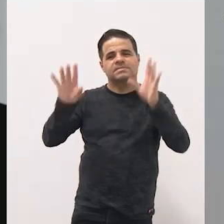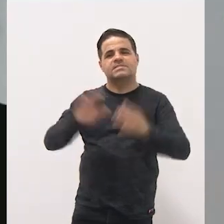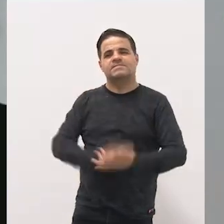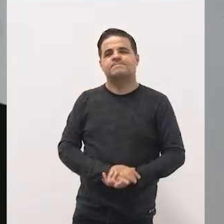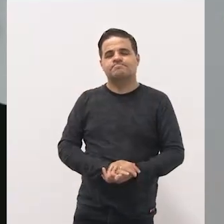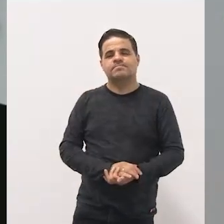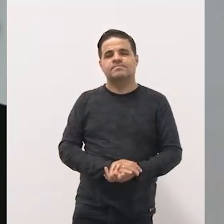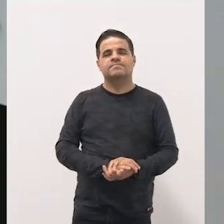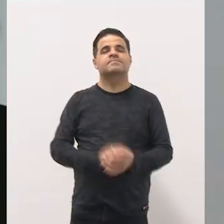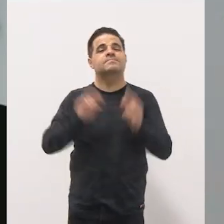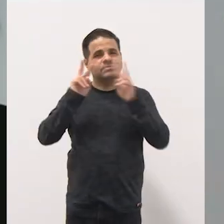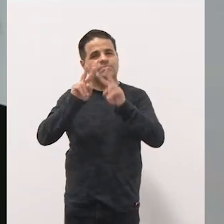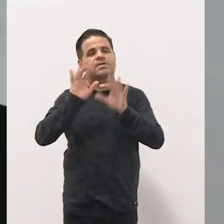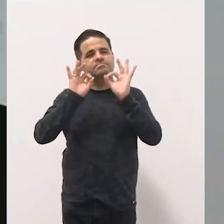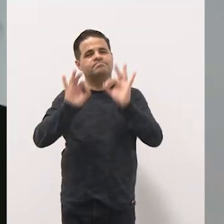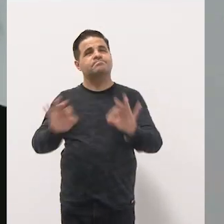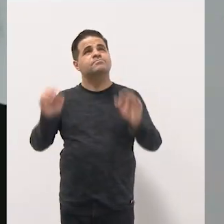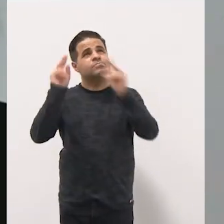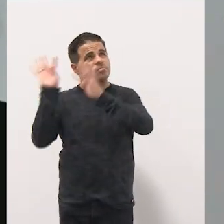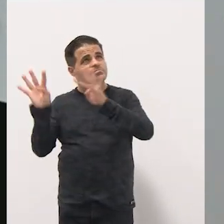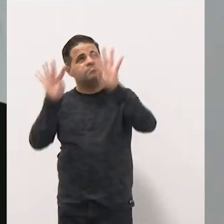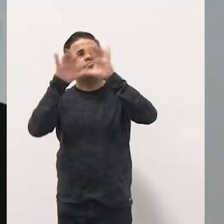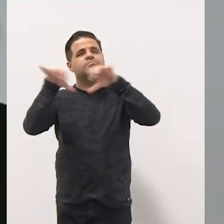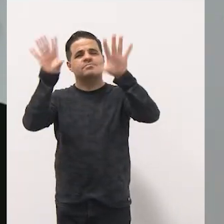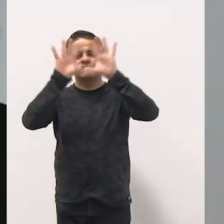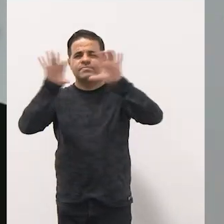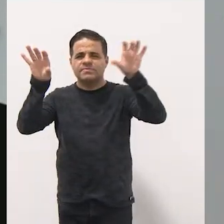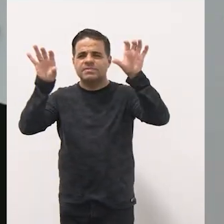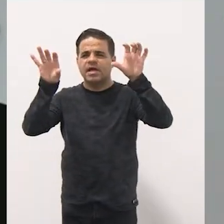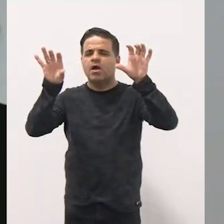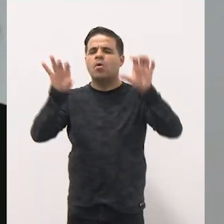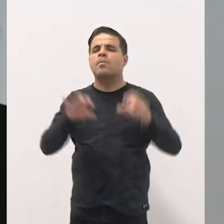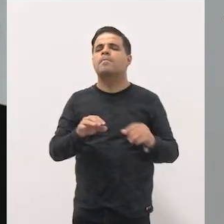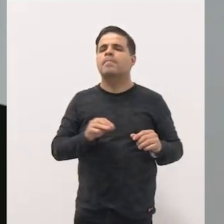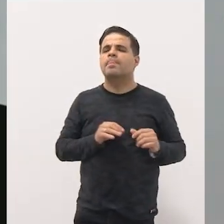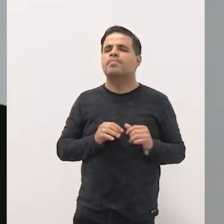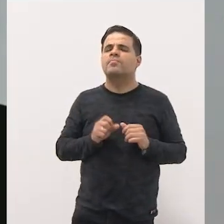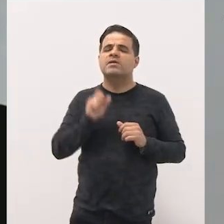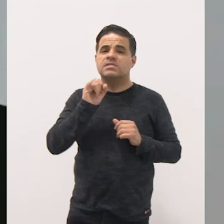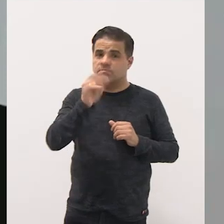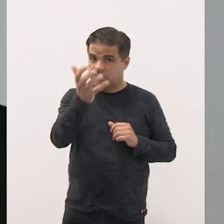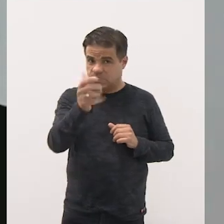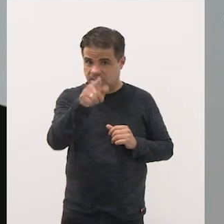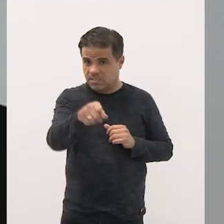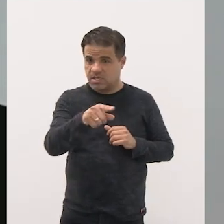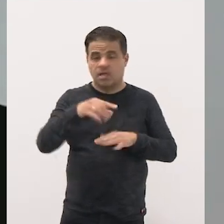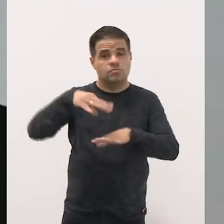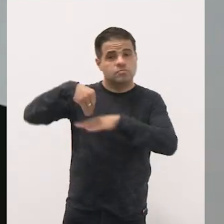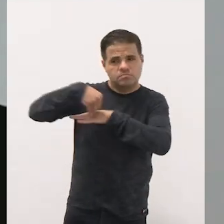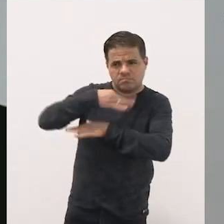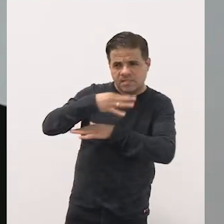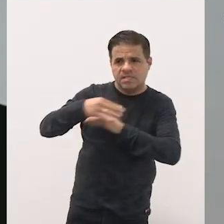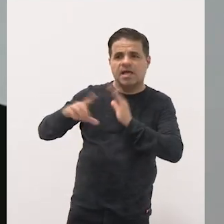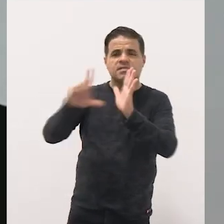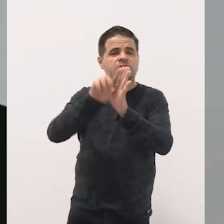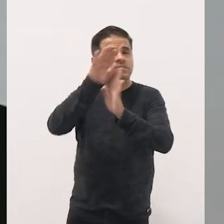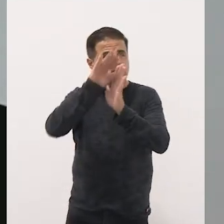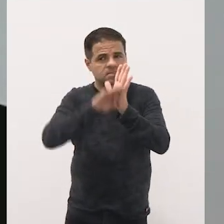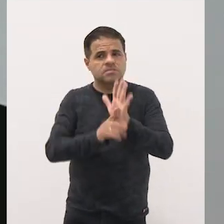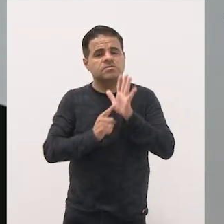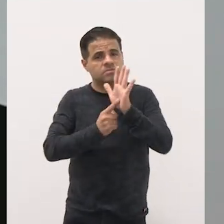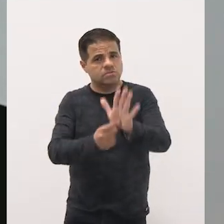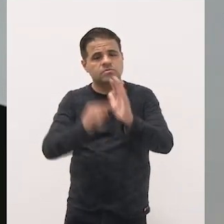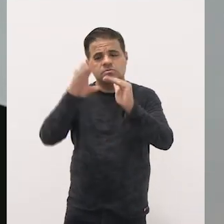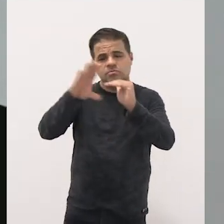gente tem que olhar para o céu. É verdade. E se você quiser nos passar essa lista, me indicar